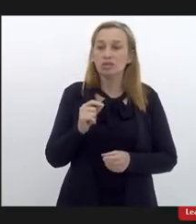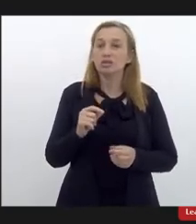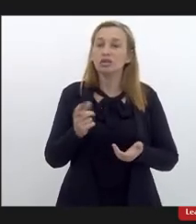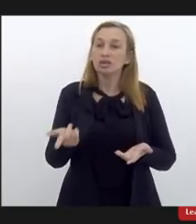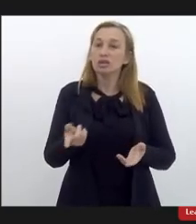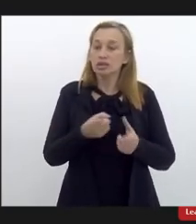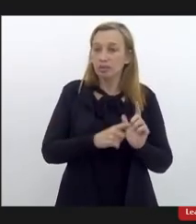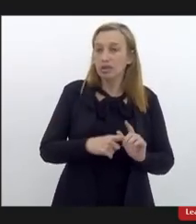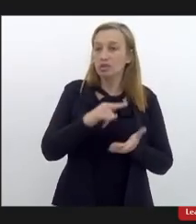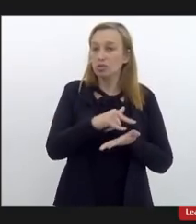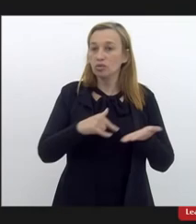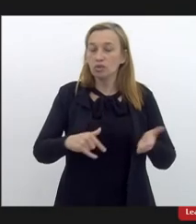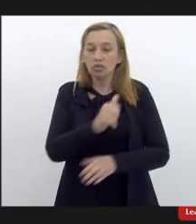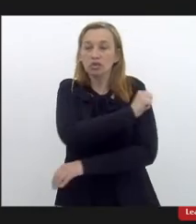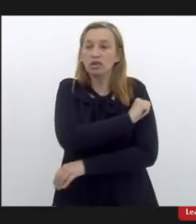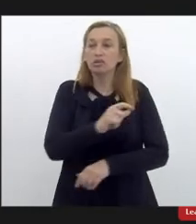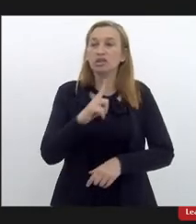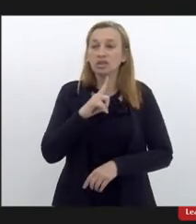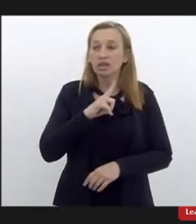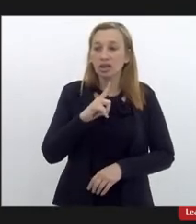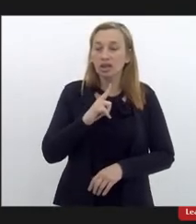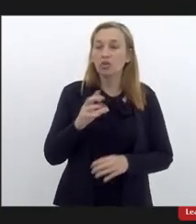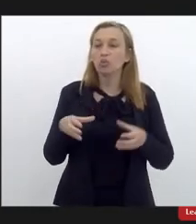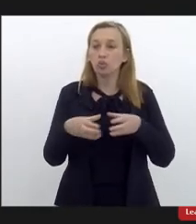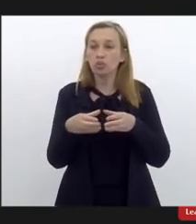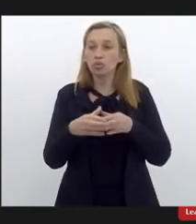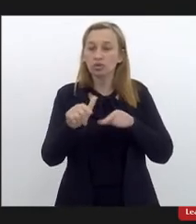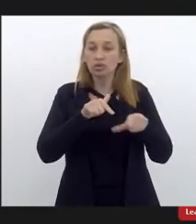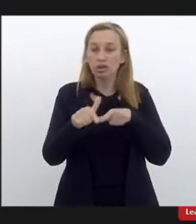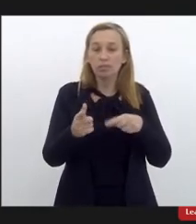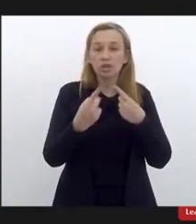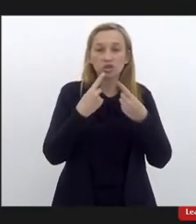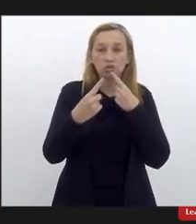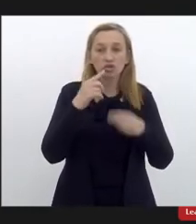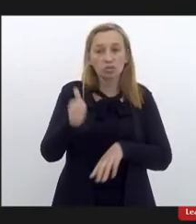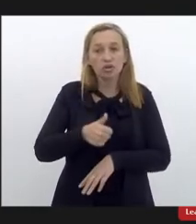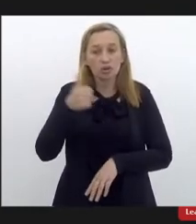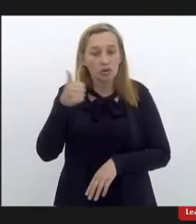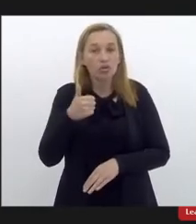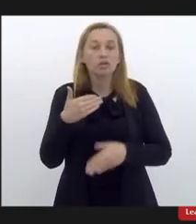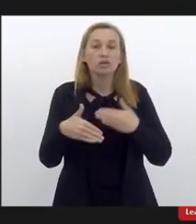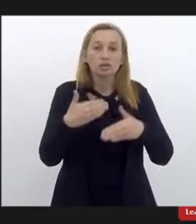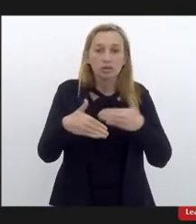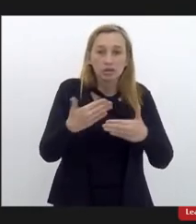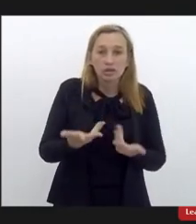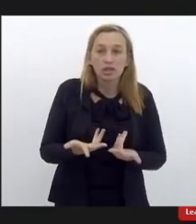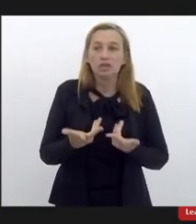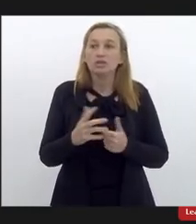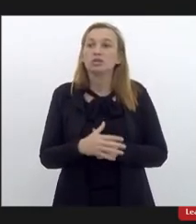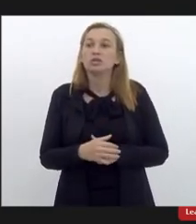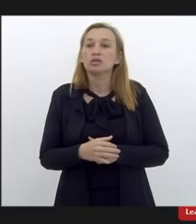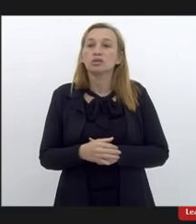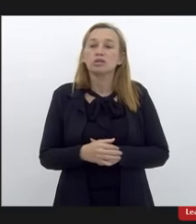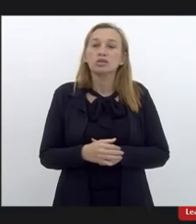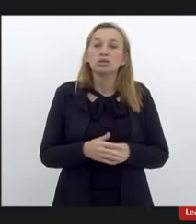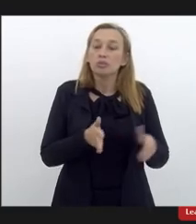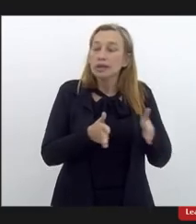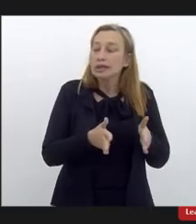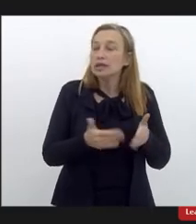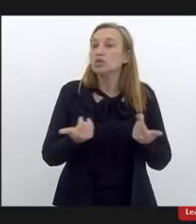alunos, e que a gente tenha um grupo de trabalho para debater melhor esse processo, criar